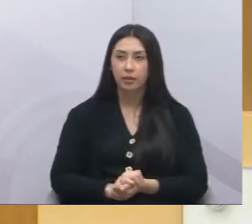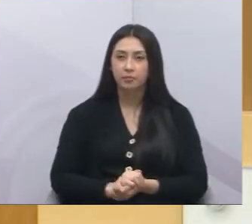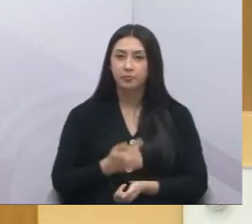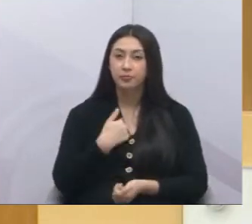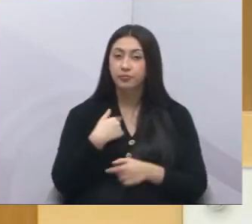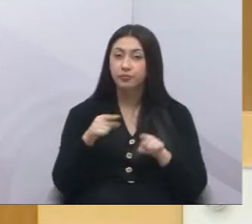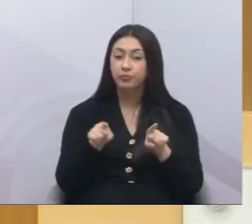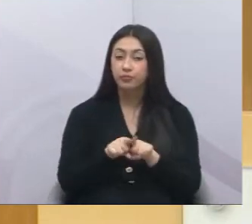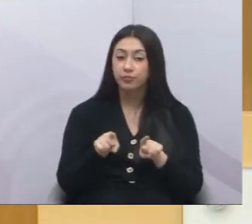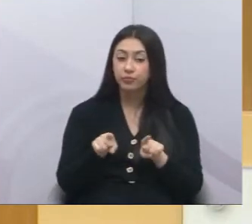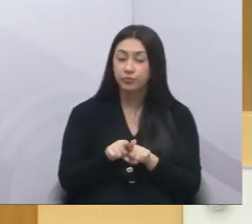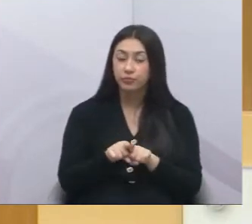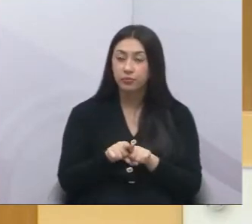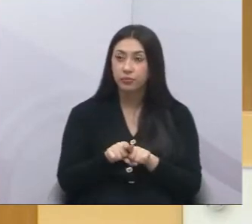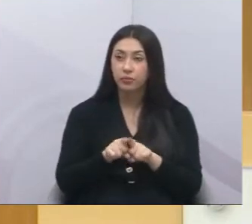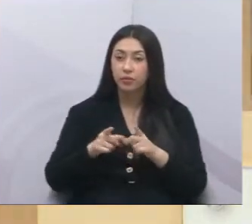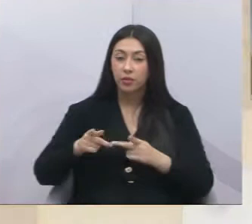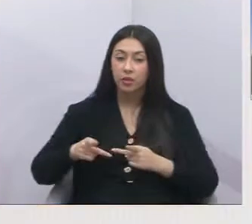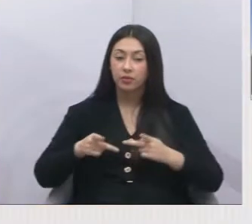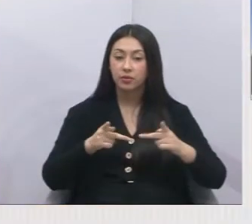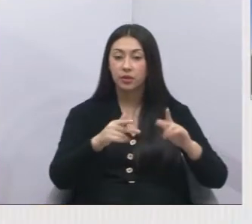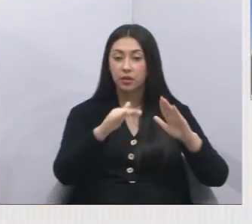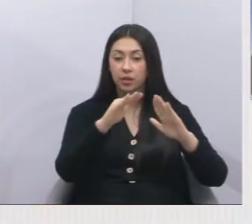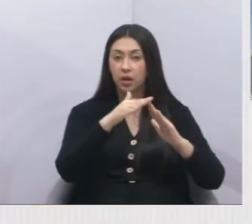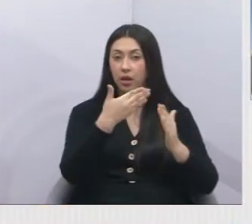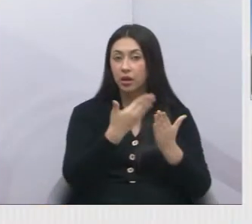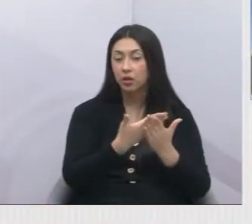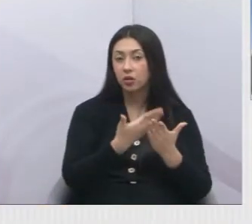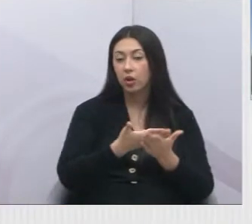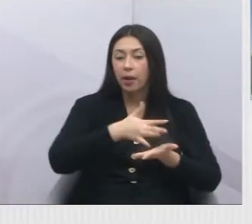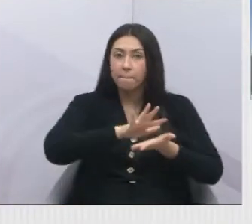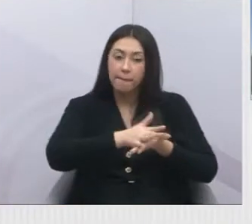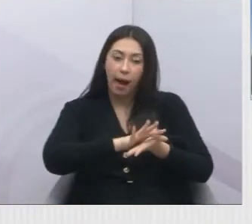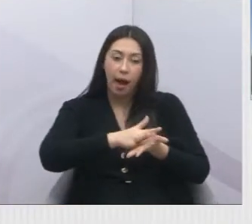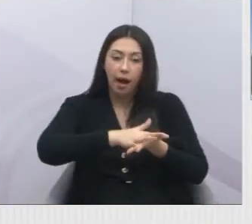Estive também na escola de samba